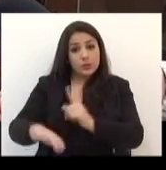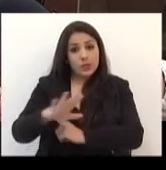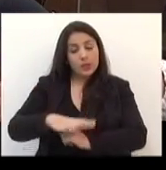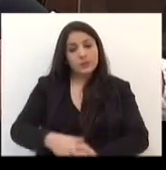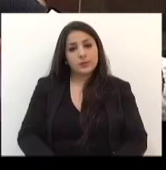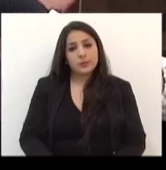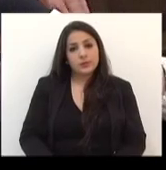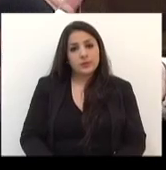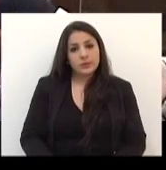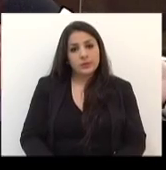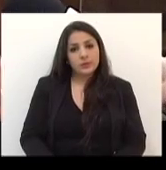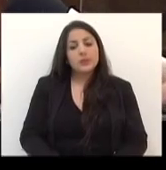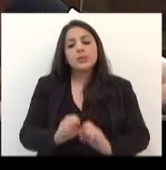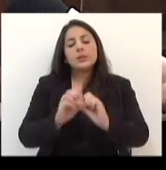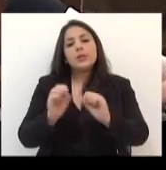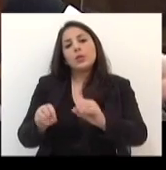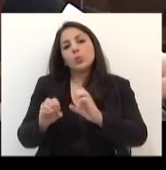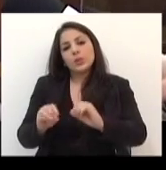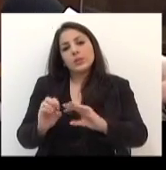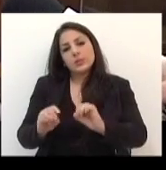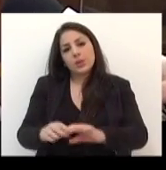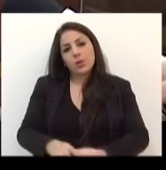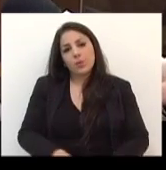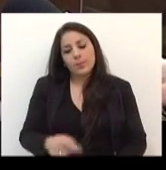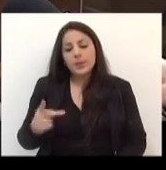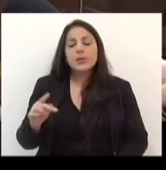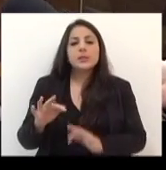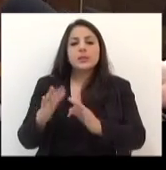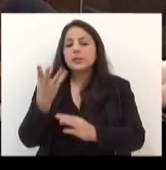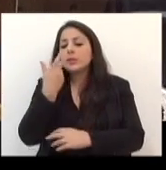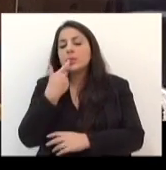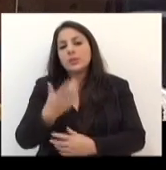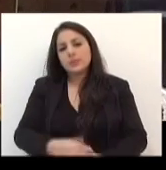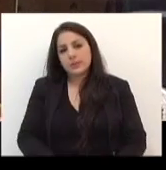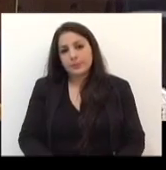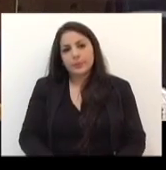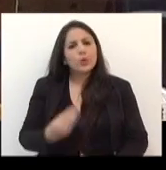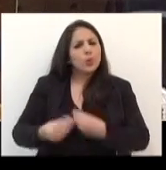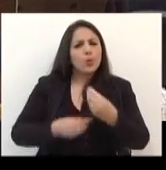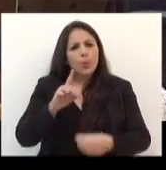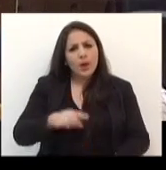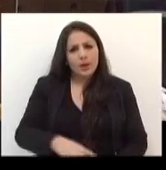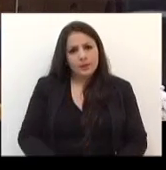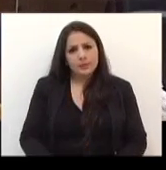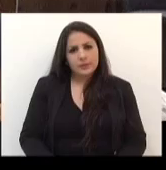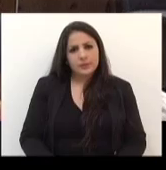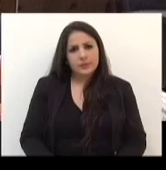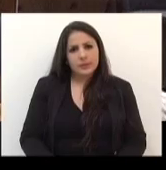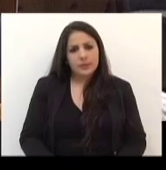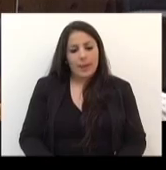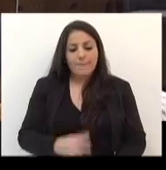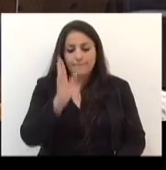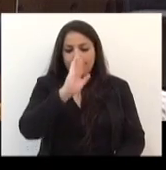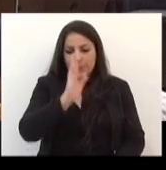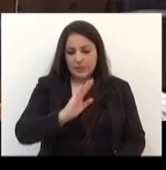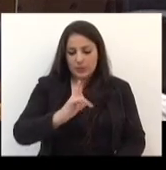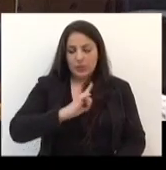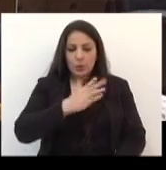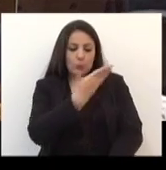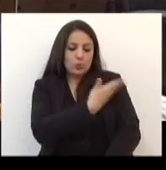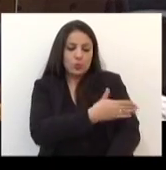sociedade. E a educação para esses filhos, de que forma vai se dar? O brasileiro que tem o costume, é que nem coração de